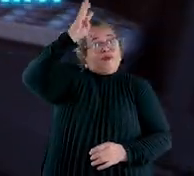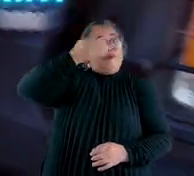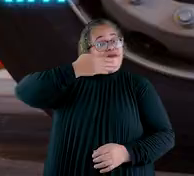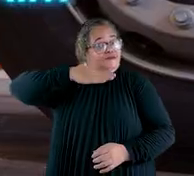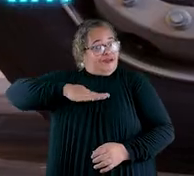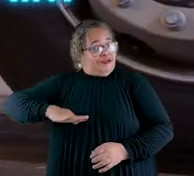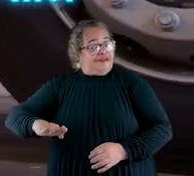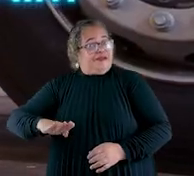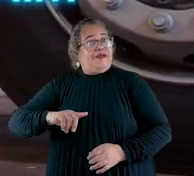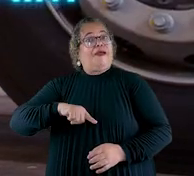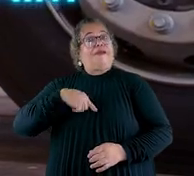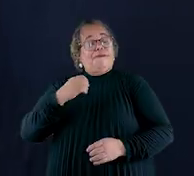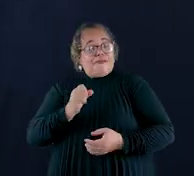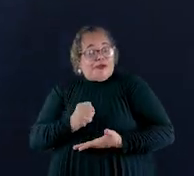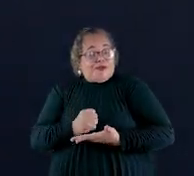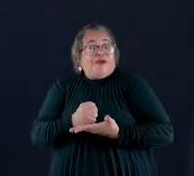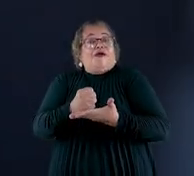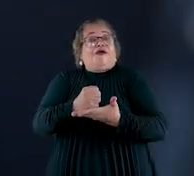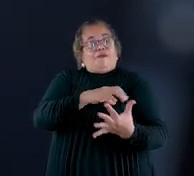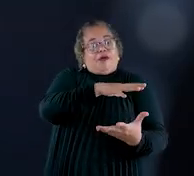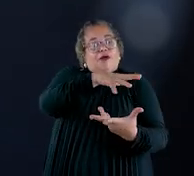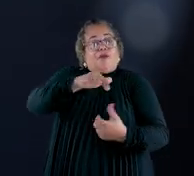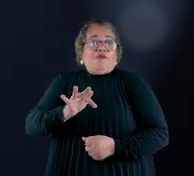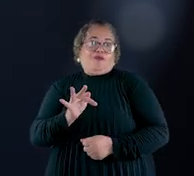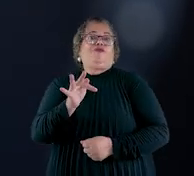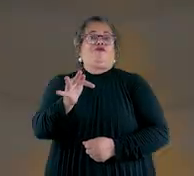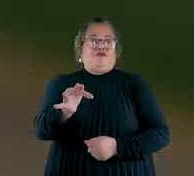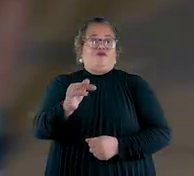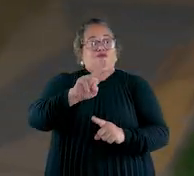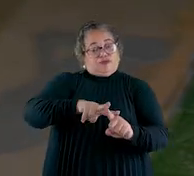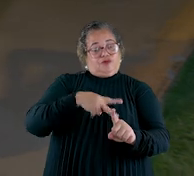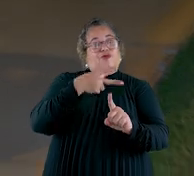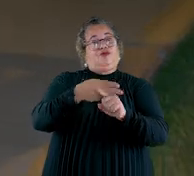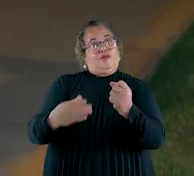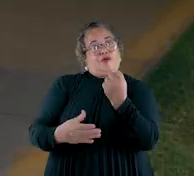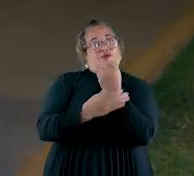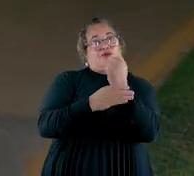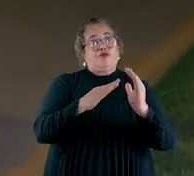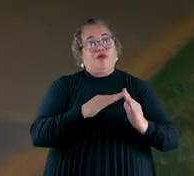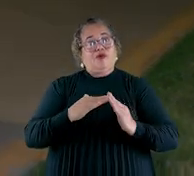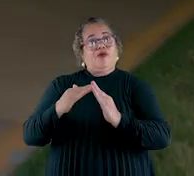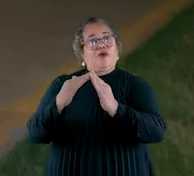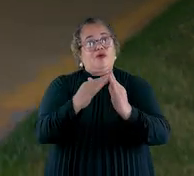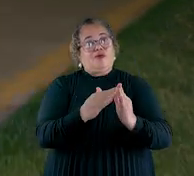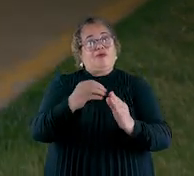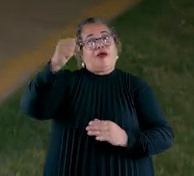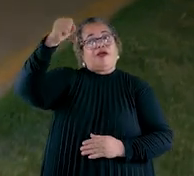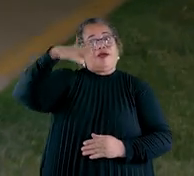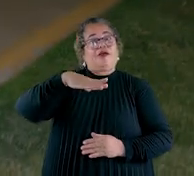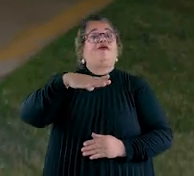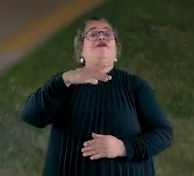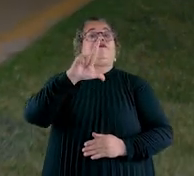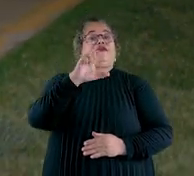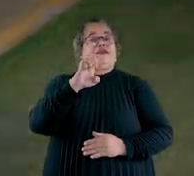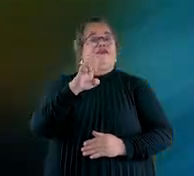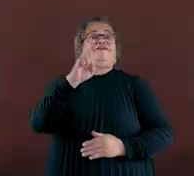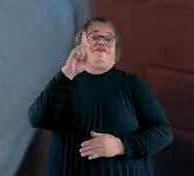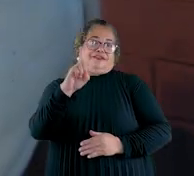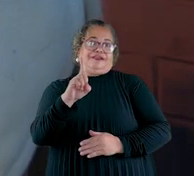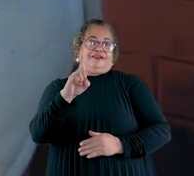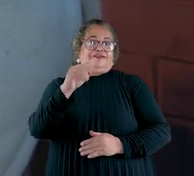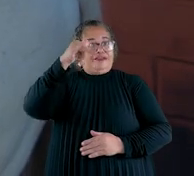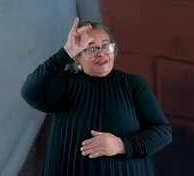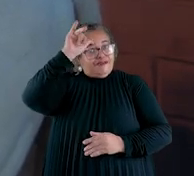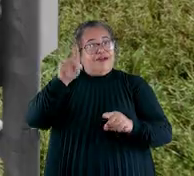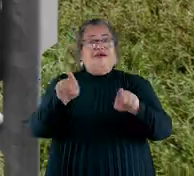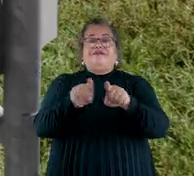bombeiro Mirim pra gente e quer salvar o mundo qu crescer e aumentar seguração nos bairros com 100% da nação em Lite